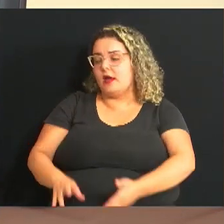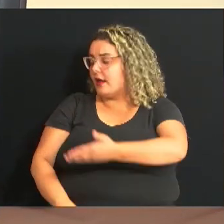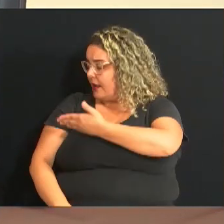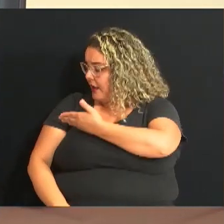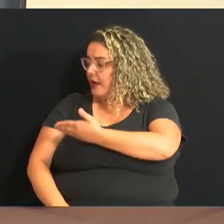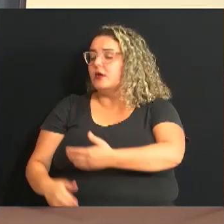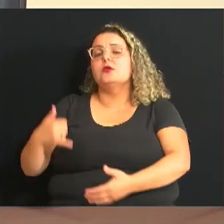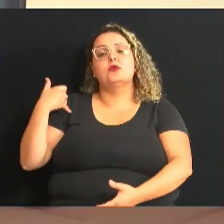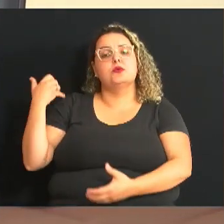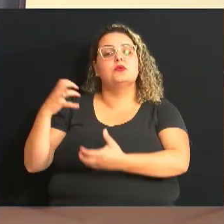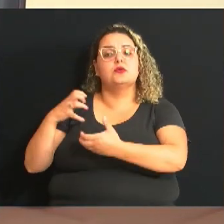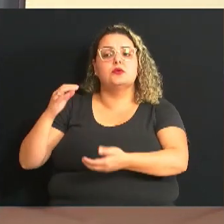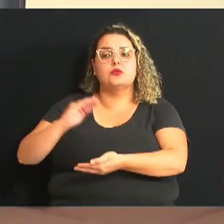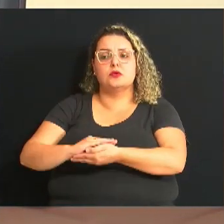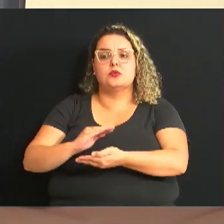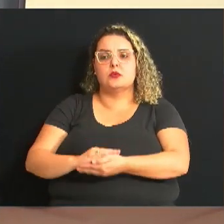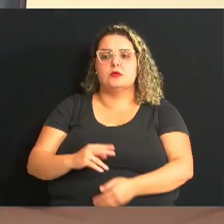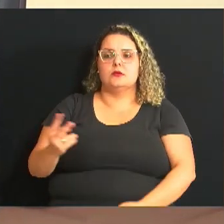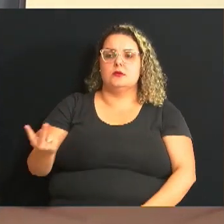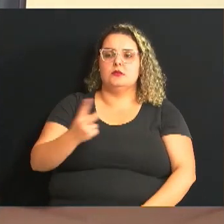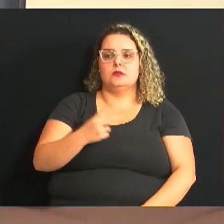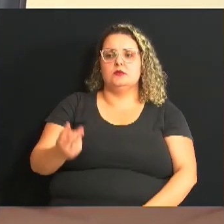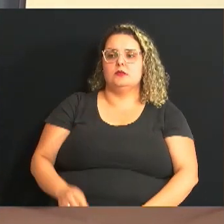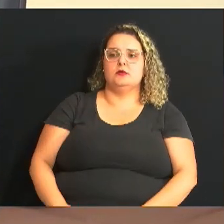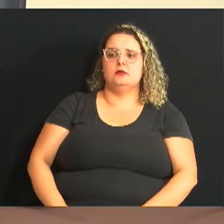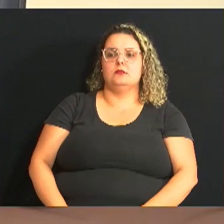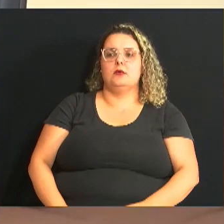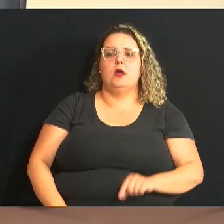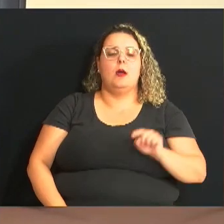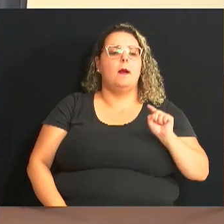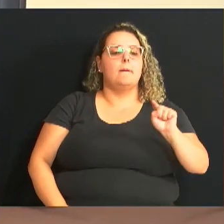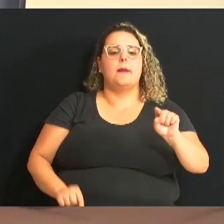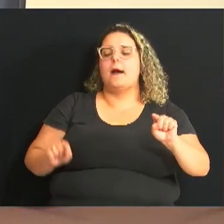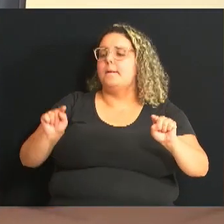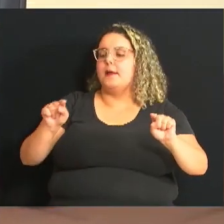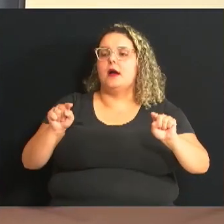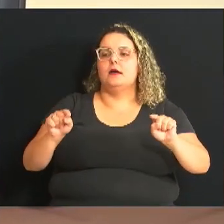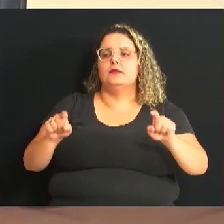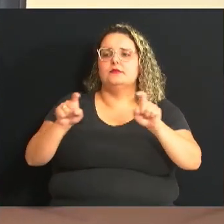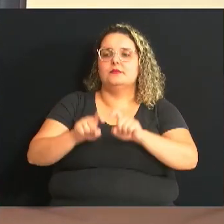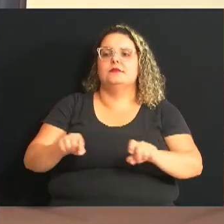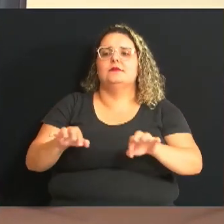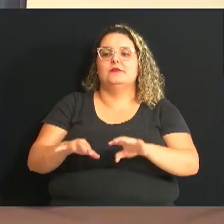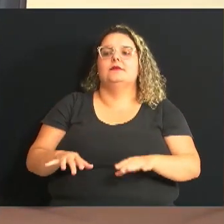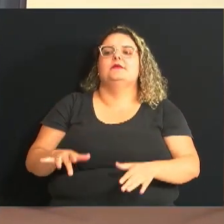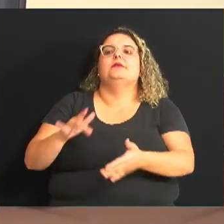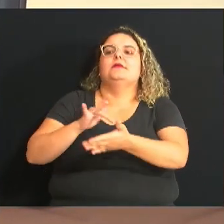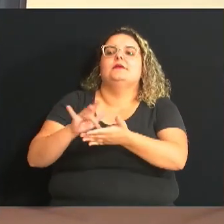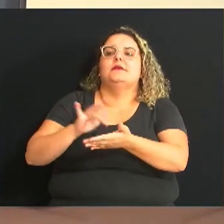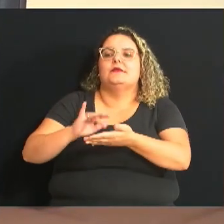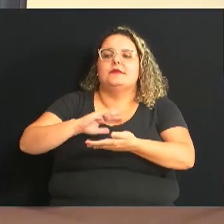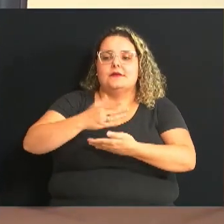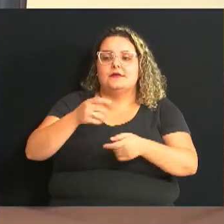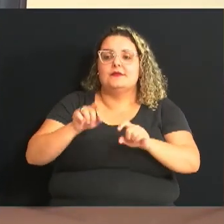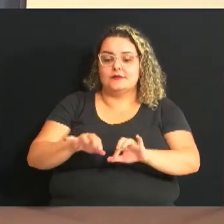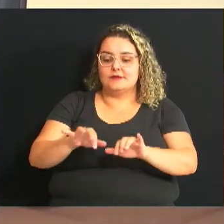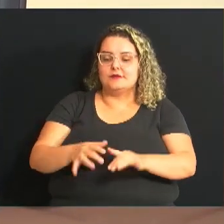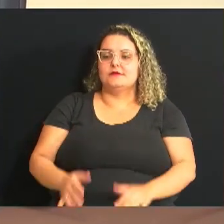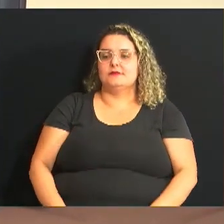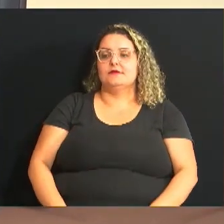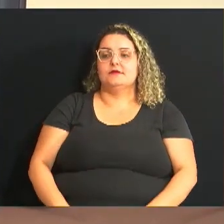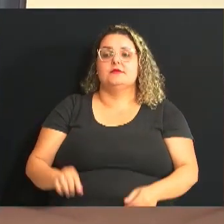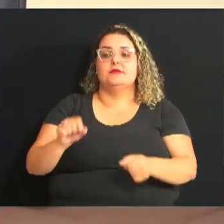Campinas.campinas.sp.gov.br. Quer destinar para os dois? Abre aí 2 abas no seu computador, no seu notebook, no seu tablet e faz